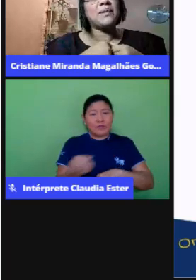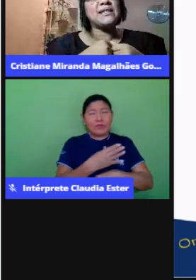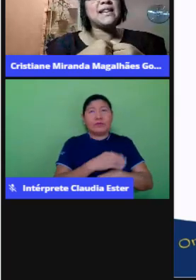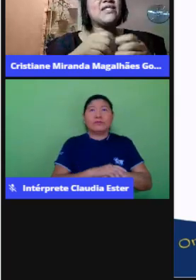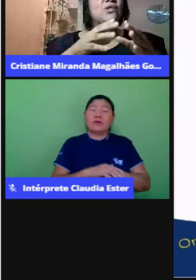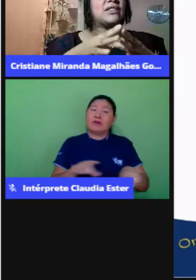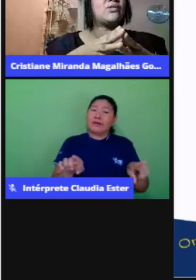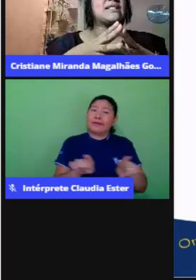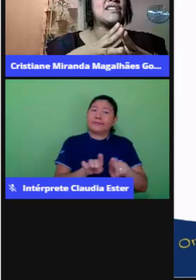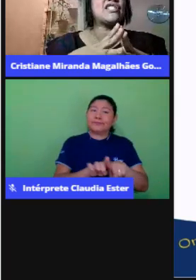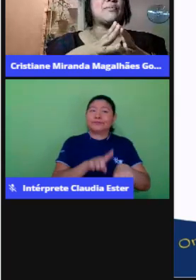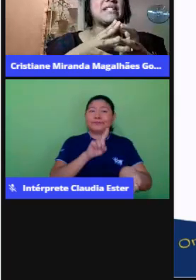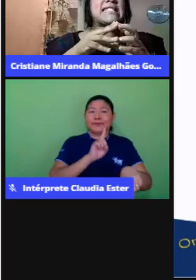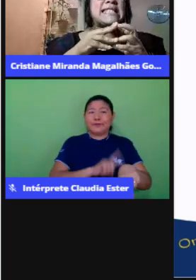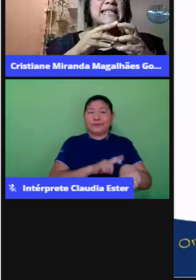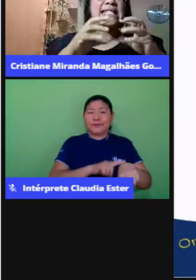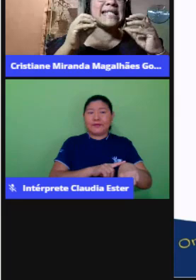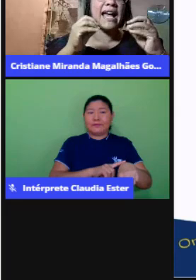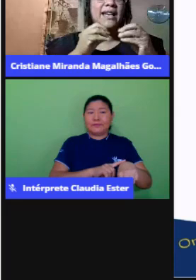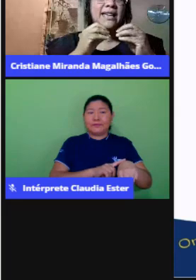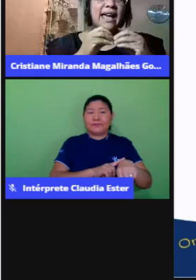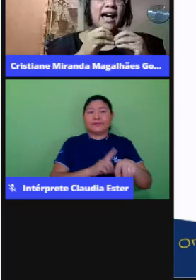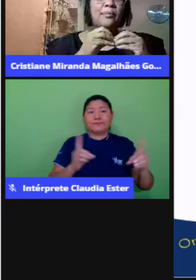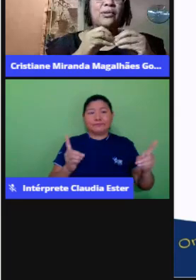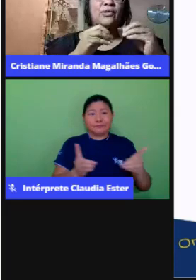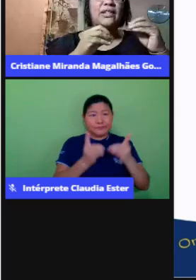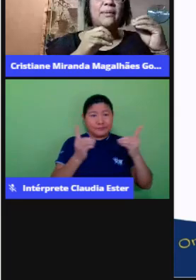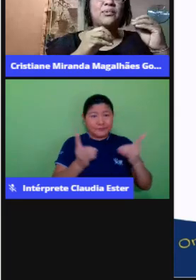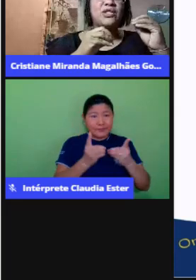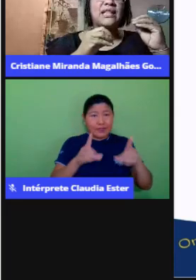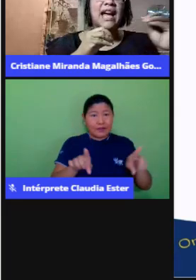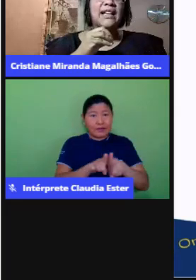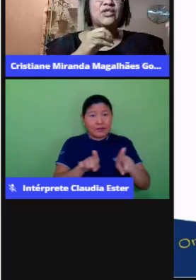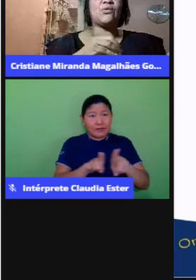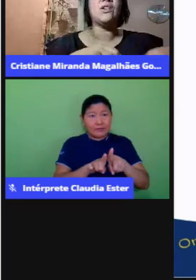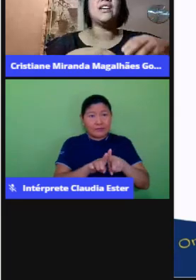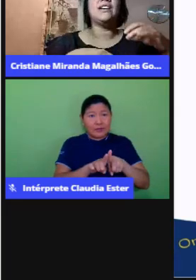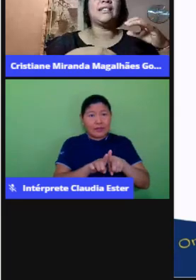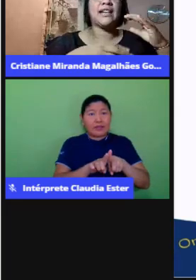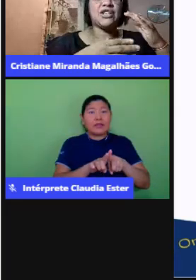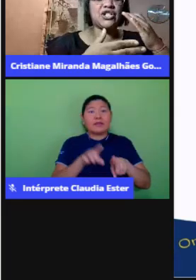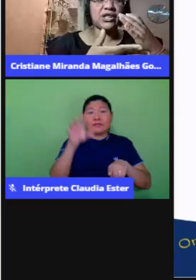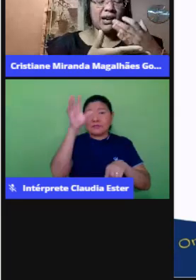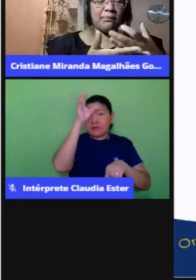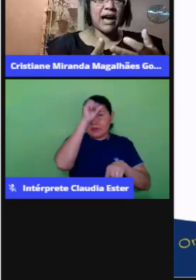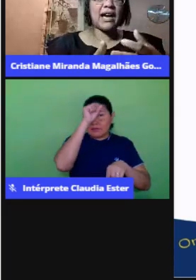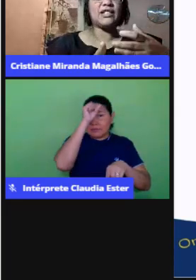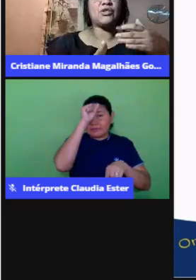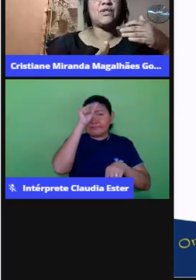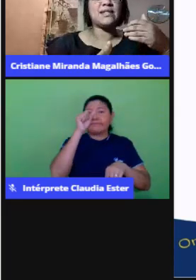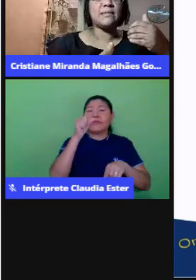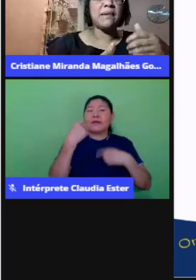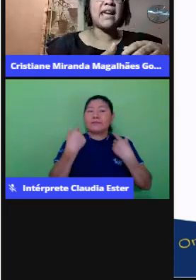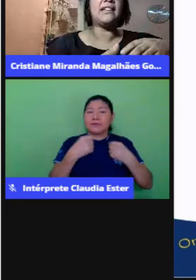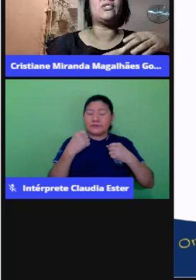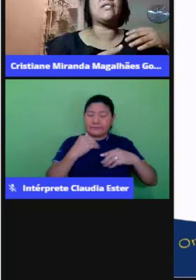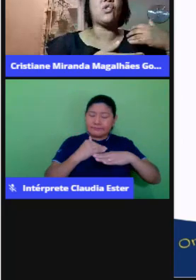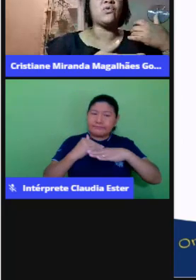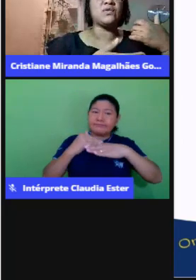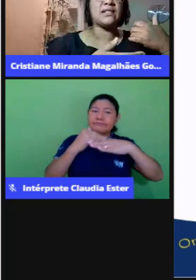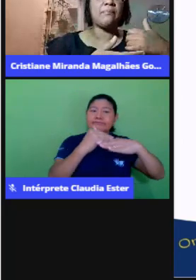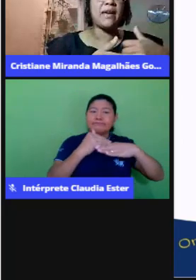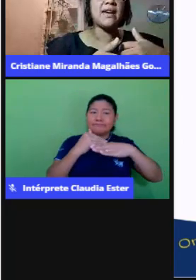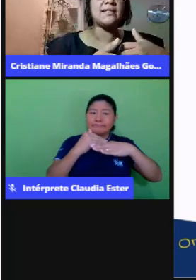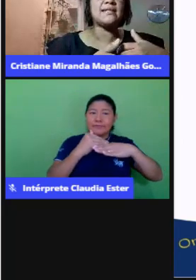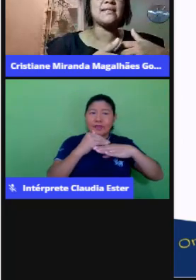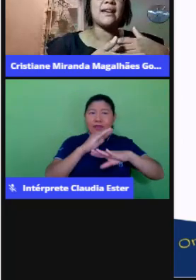tempo de aprendizagem é outra coisa que a gente precisa alinhar, porque o tempo didático que a gente trabalha de conhecimento, que